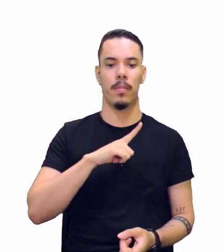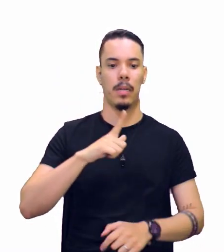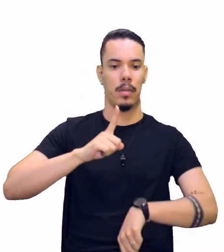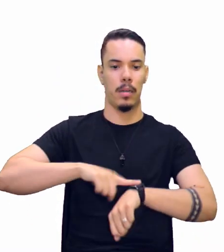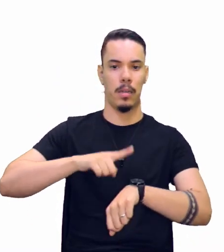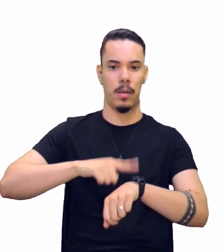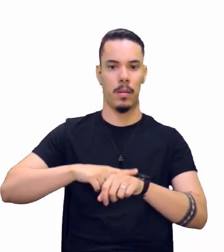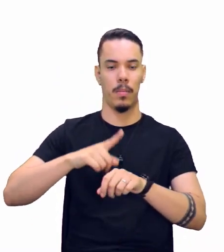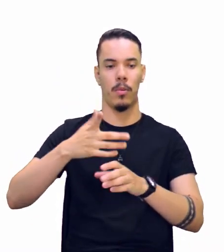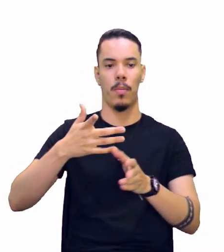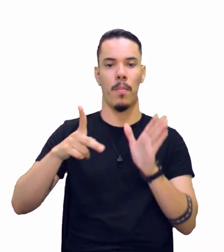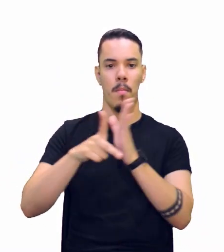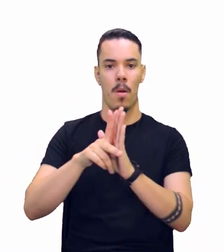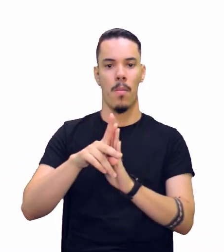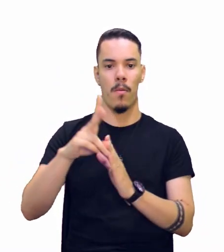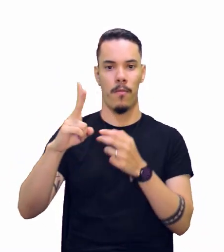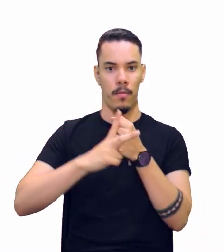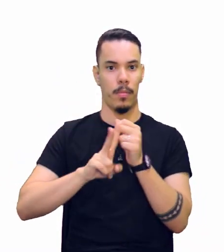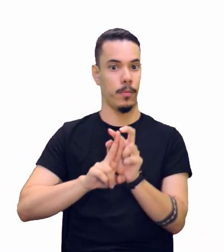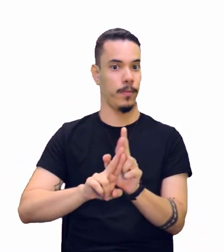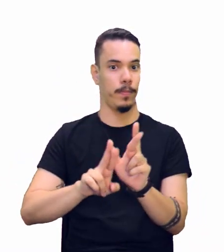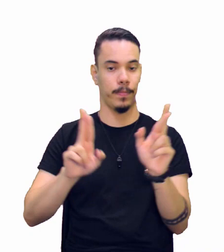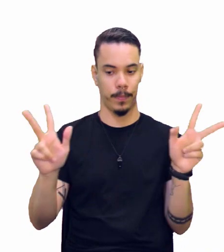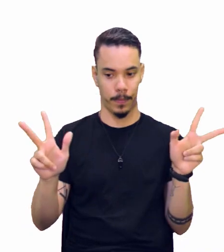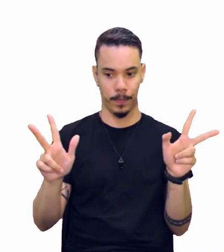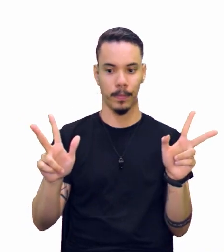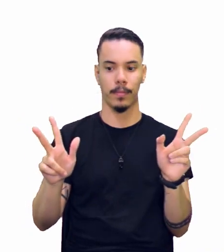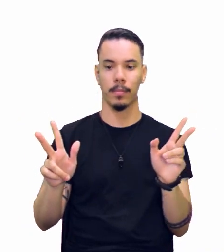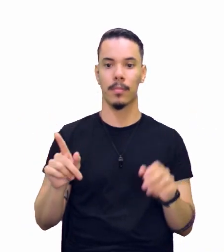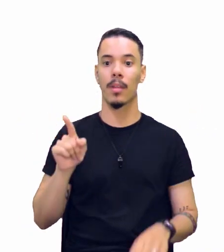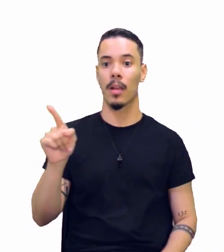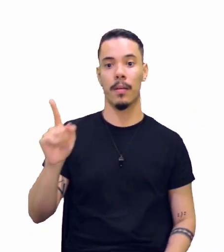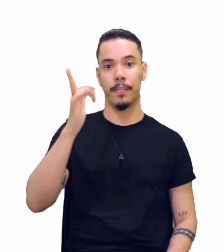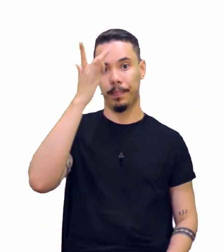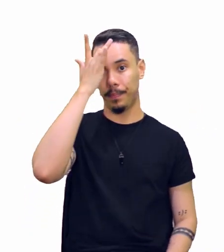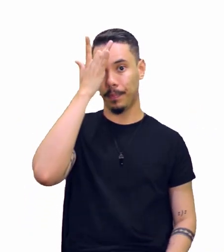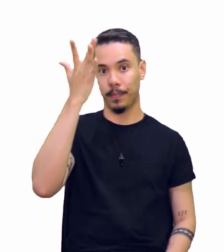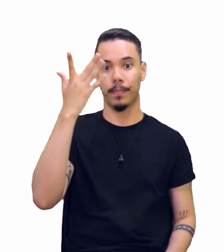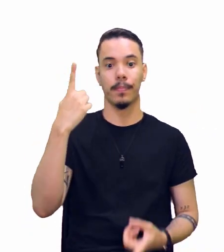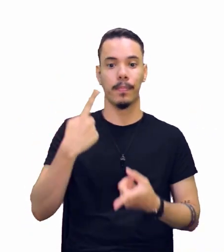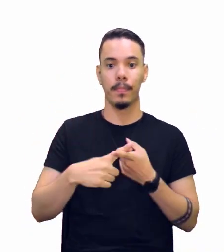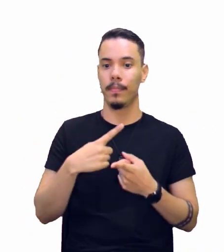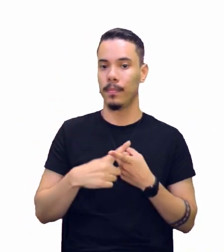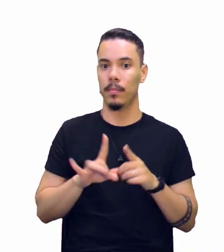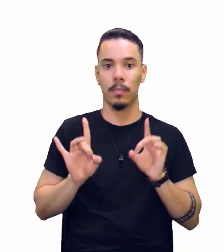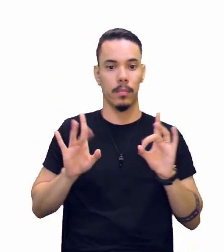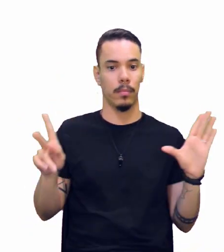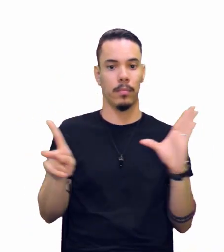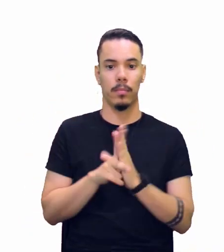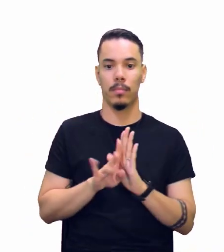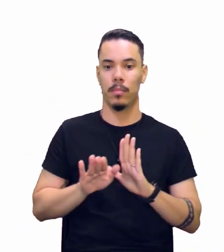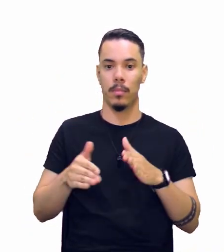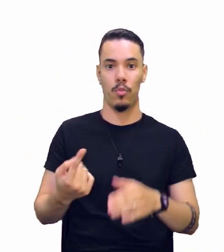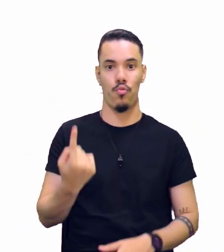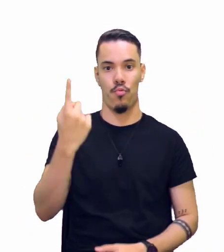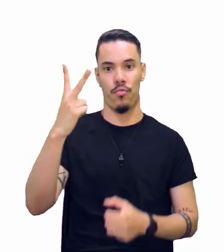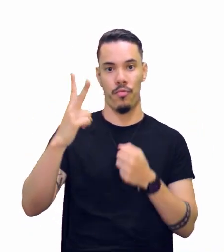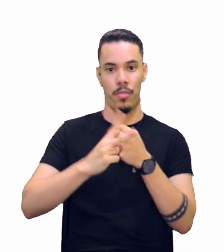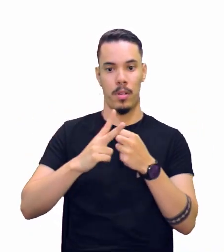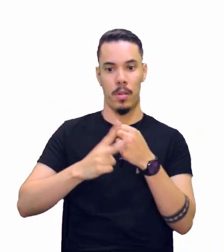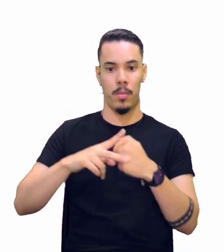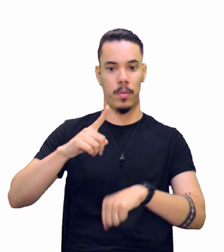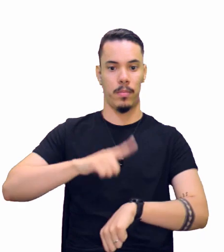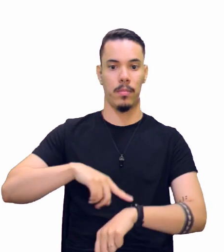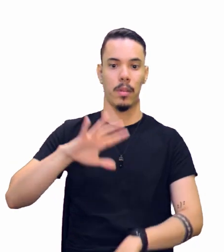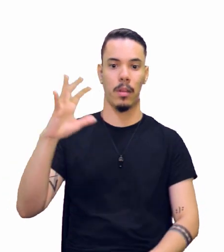tempos verbais. A zero conditional é a mais fácil de todas, porque tu só trabalha com um tempo verbal, que é o